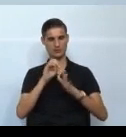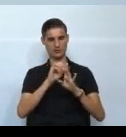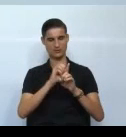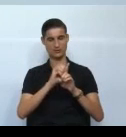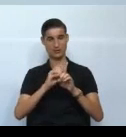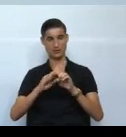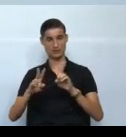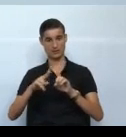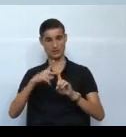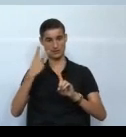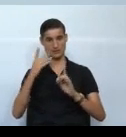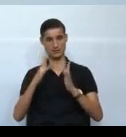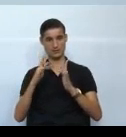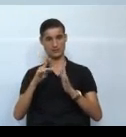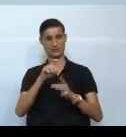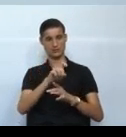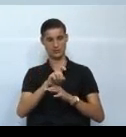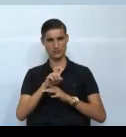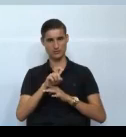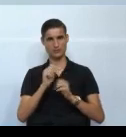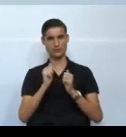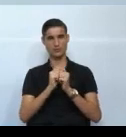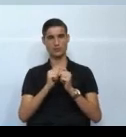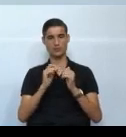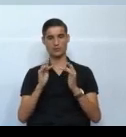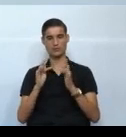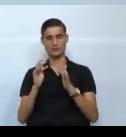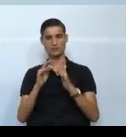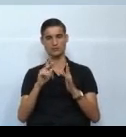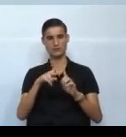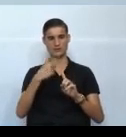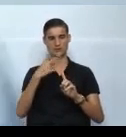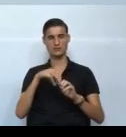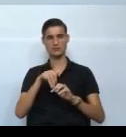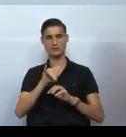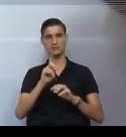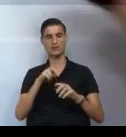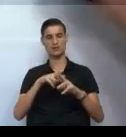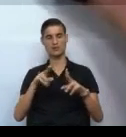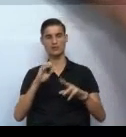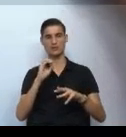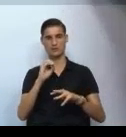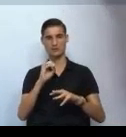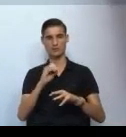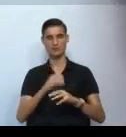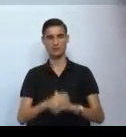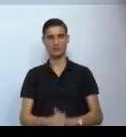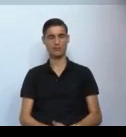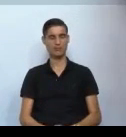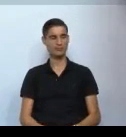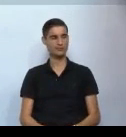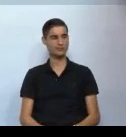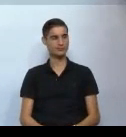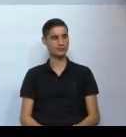Derivada segunda em relação a x, mais derivada segunda em relação a y, que é igual a zero.